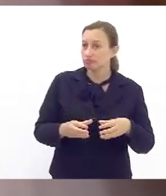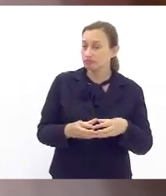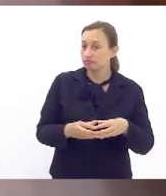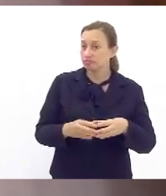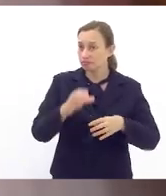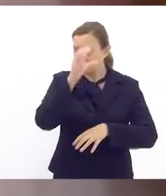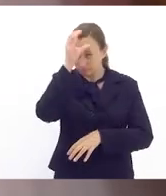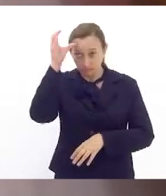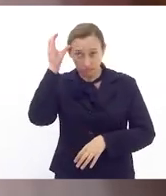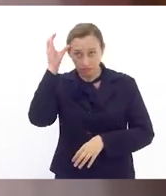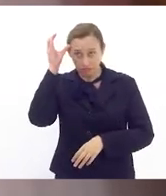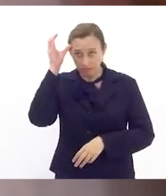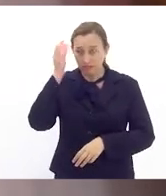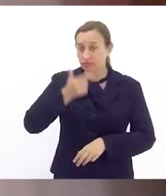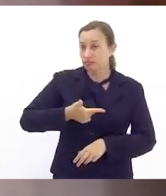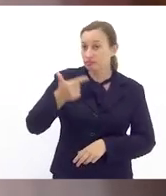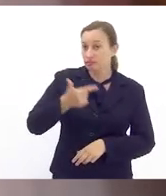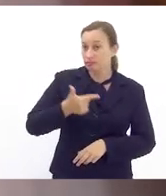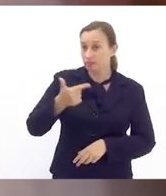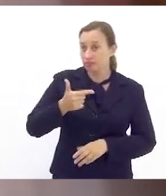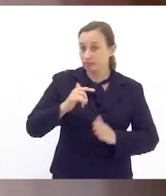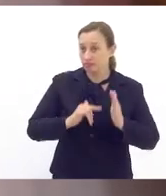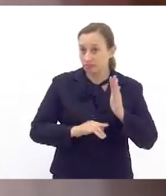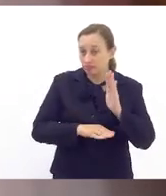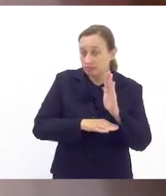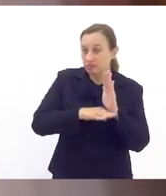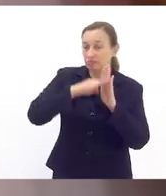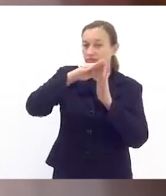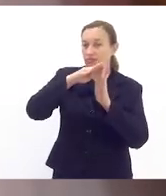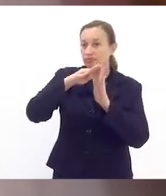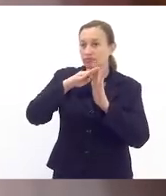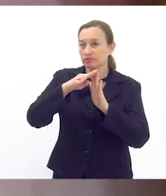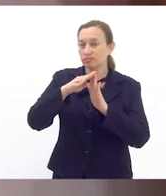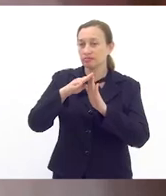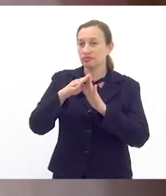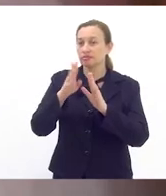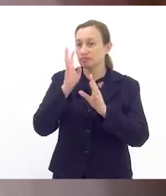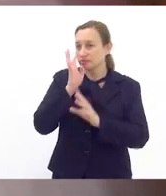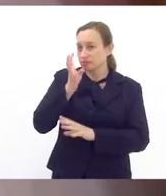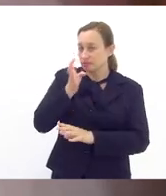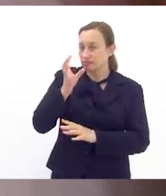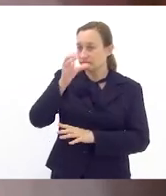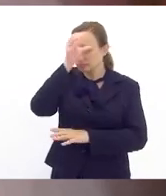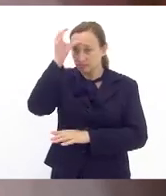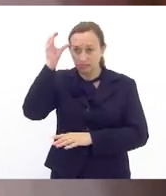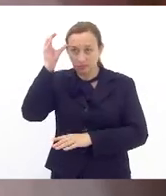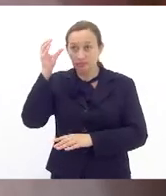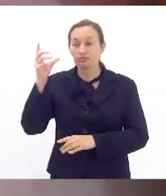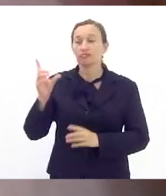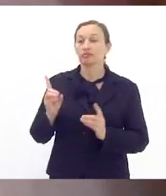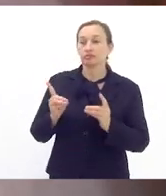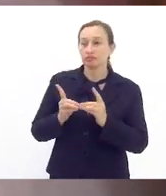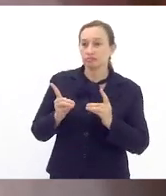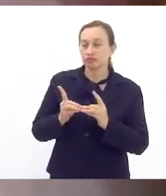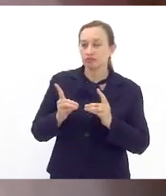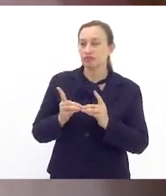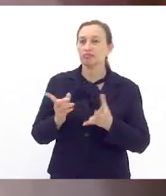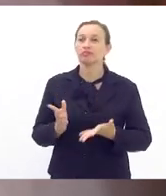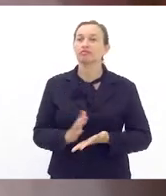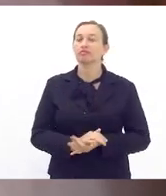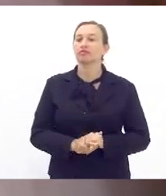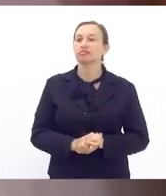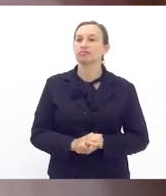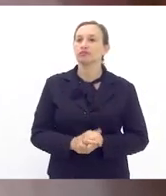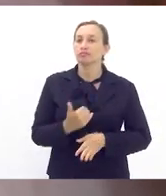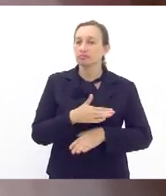atua aqui no nosso segundo andar atendendo as demandas dos consumidores e ela também tem um atendimento Itinerante que percorre